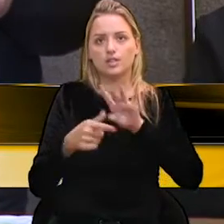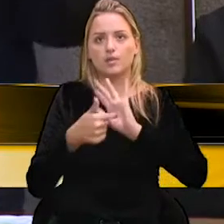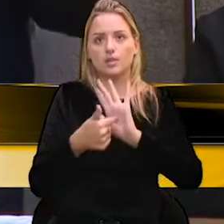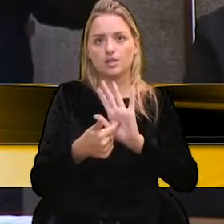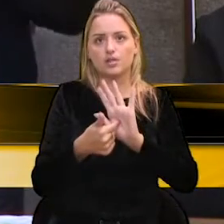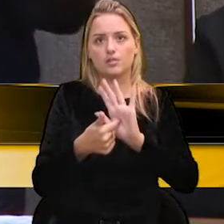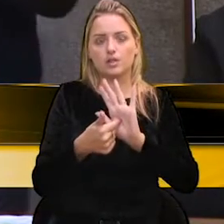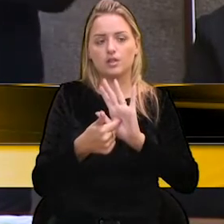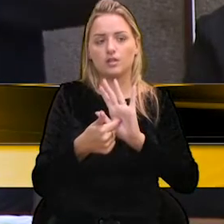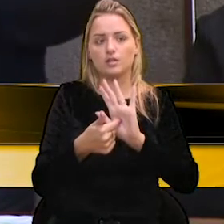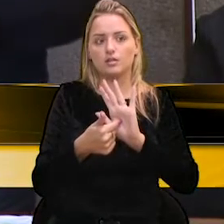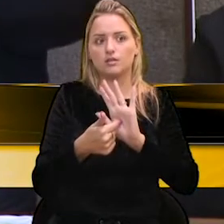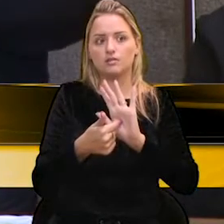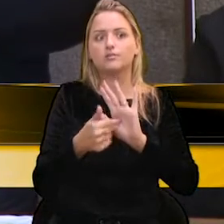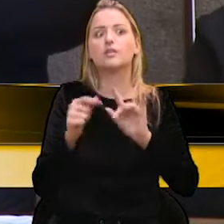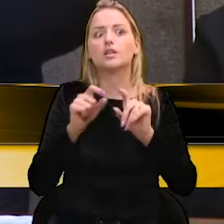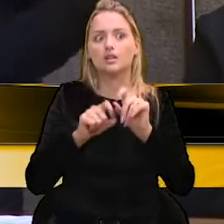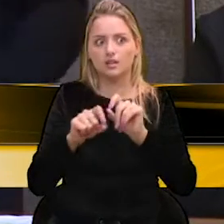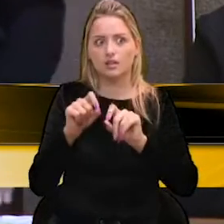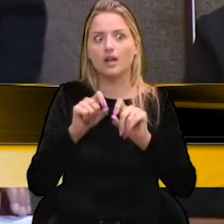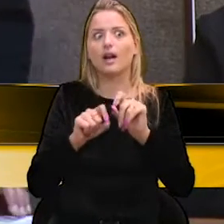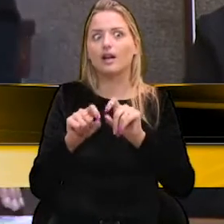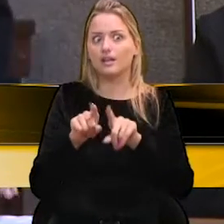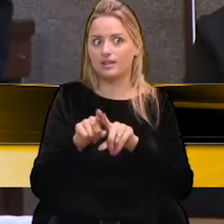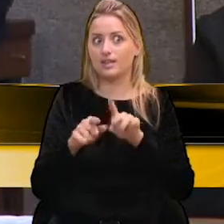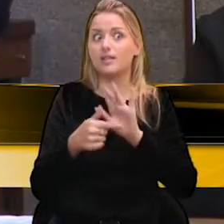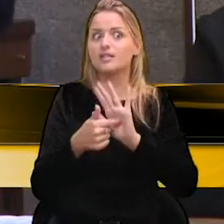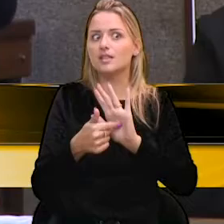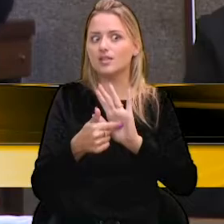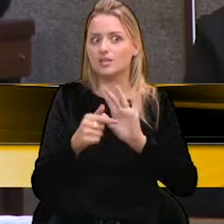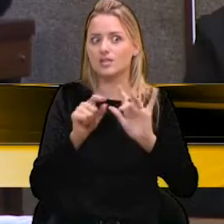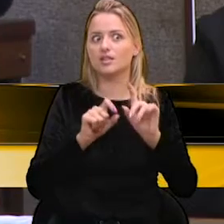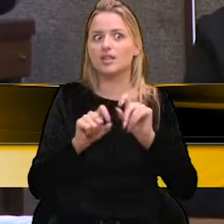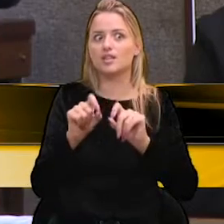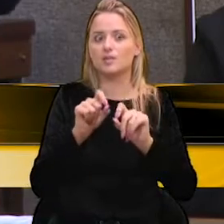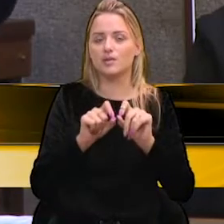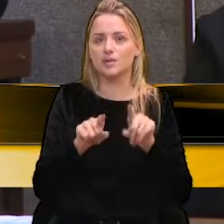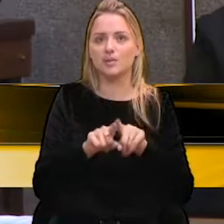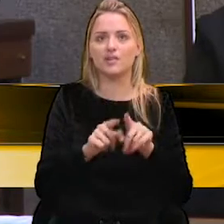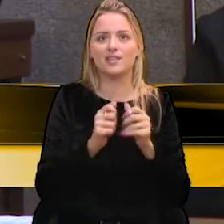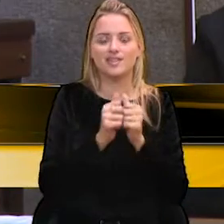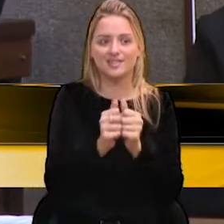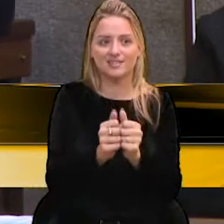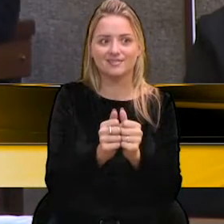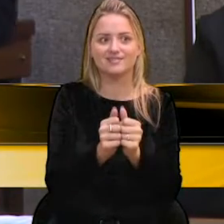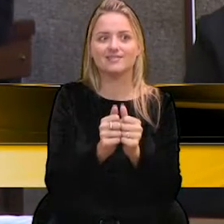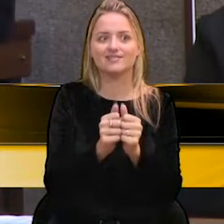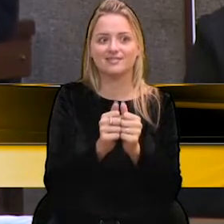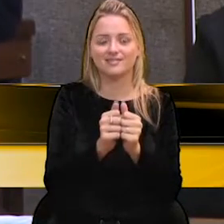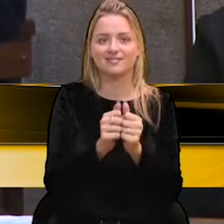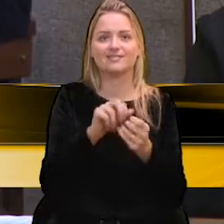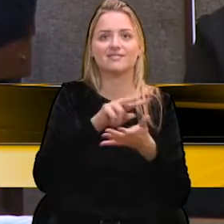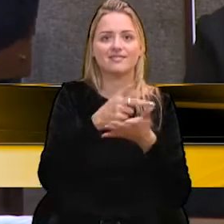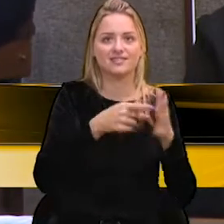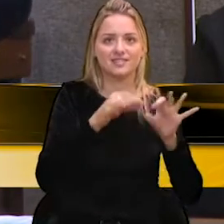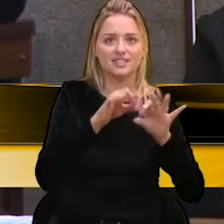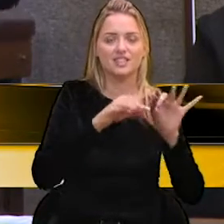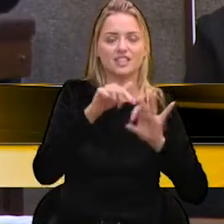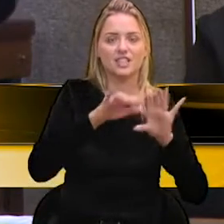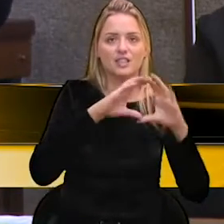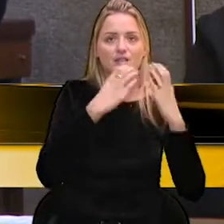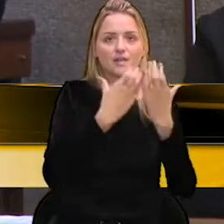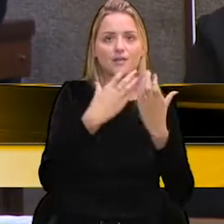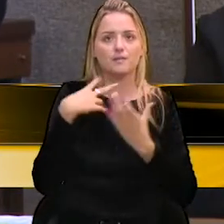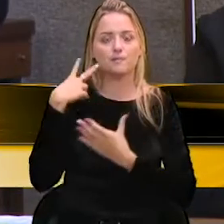sim. E é nesse sentido que eu estou pedindo a todos vocês para que nós deixemos esse projeto tramitando aqui nessa casa.